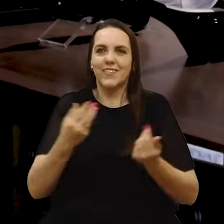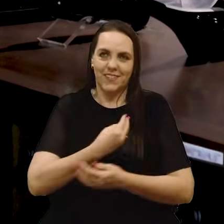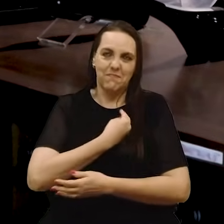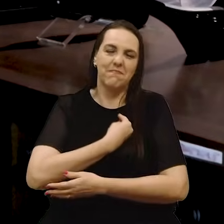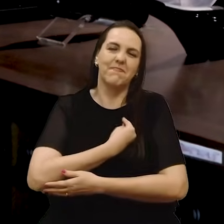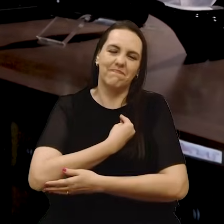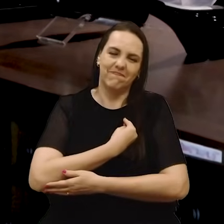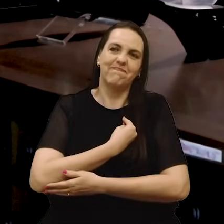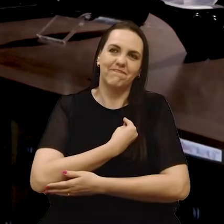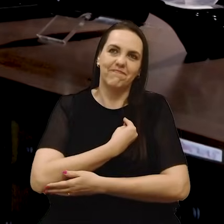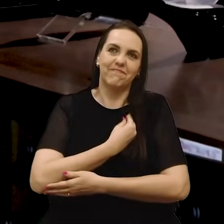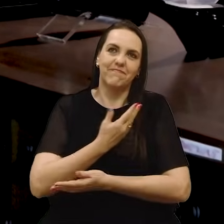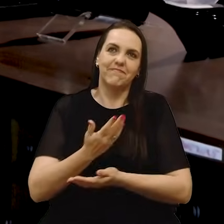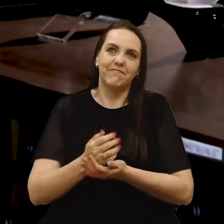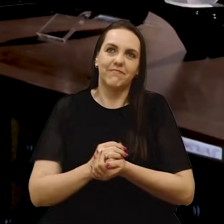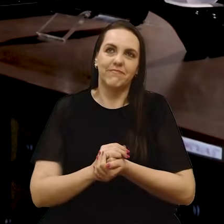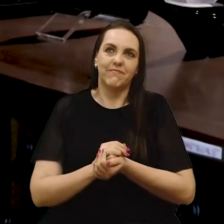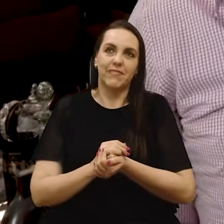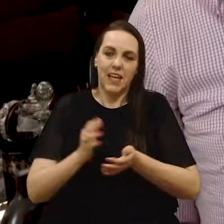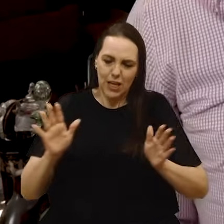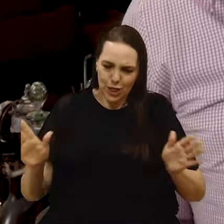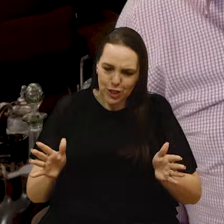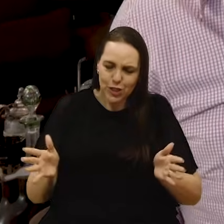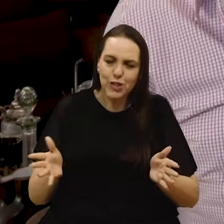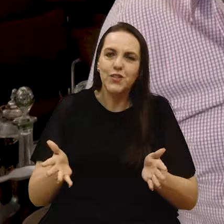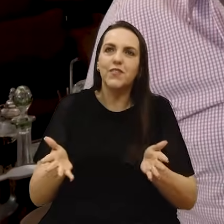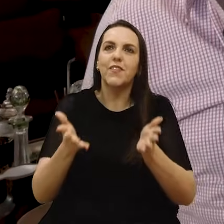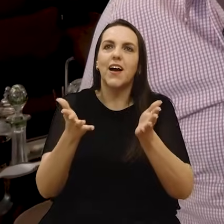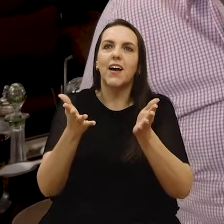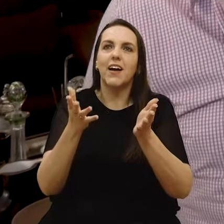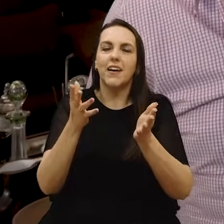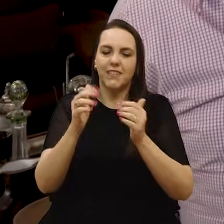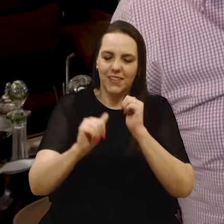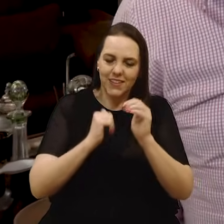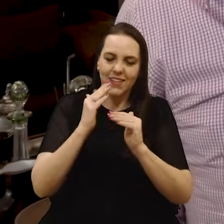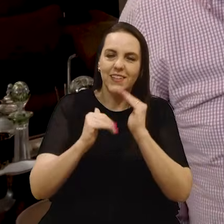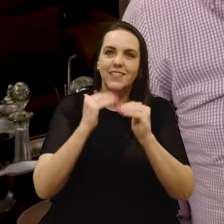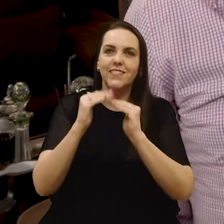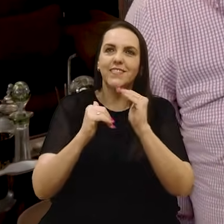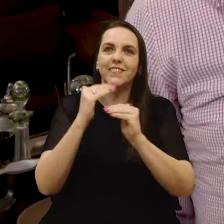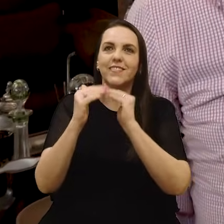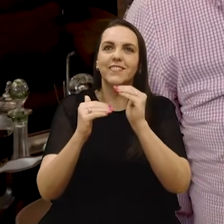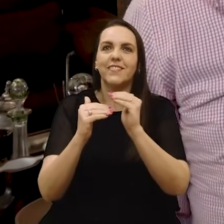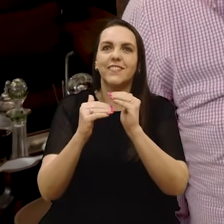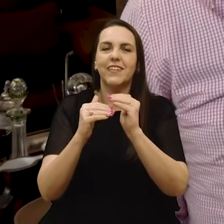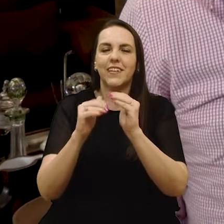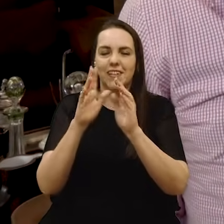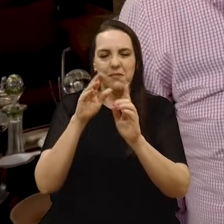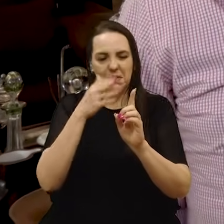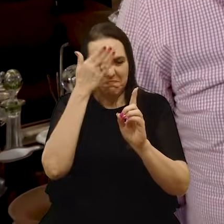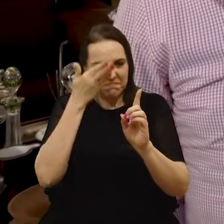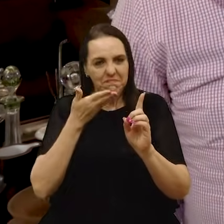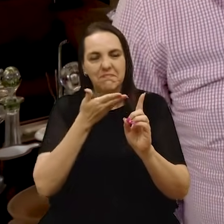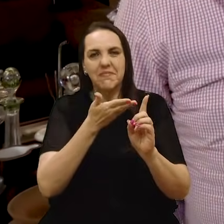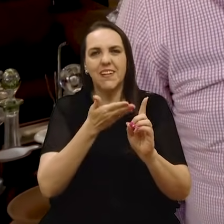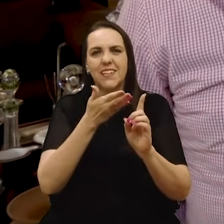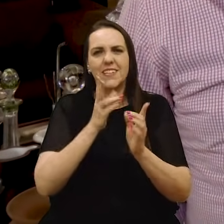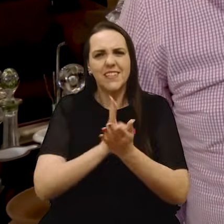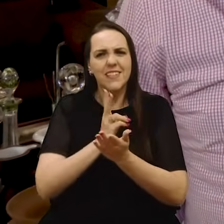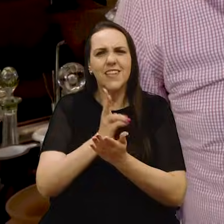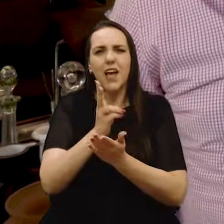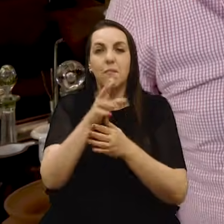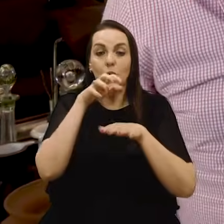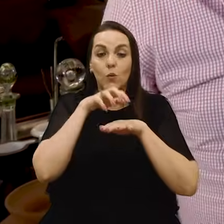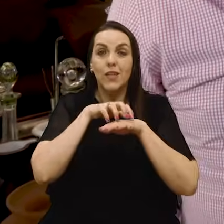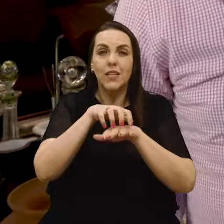melhores coisas que eu fiz na minha vida. É incentivar, desenvolver e